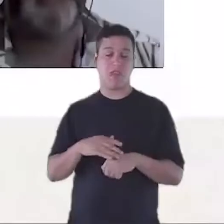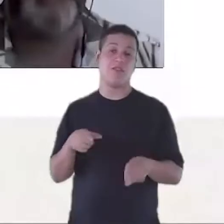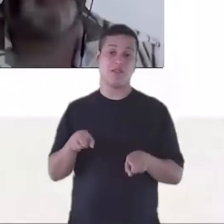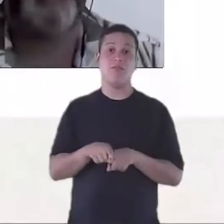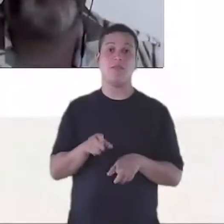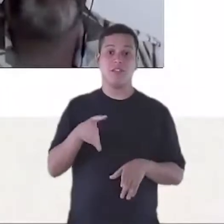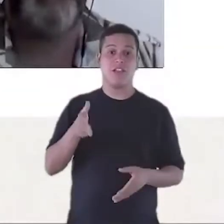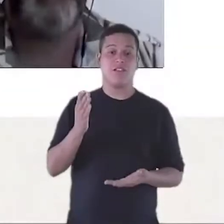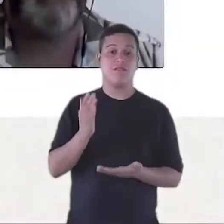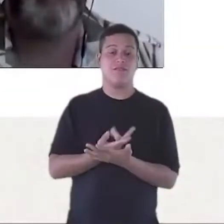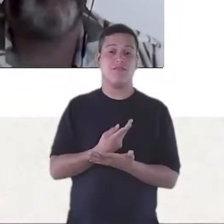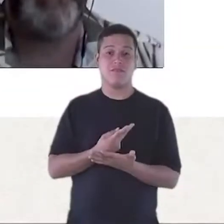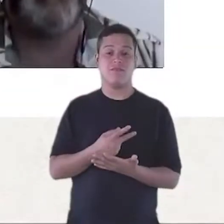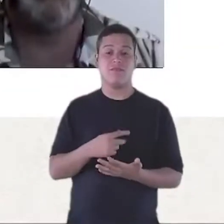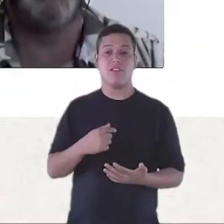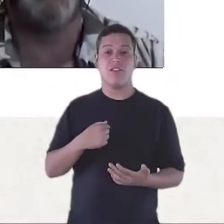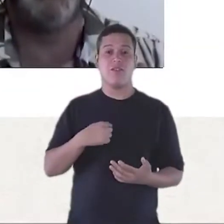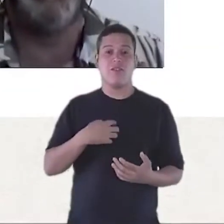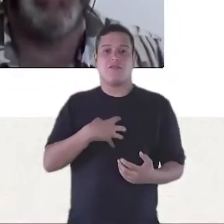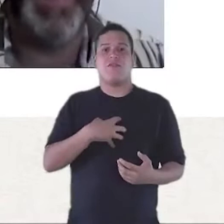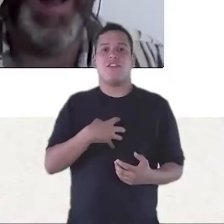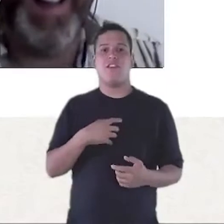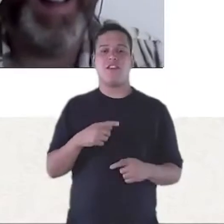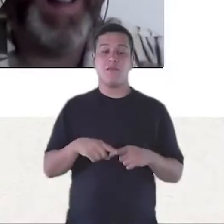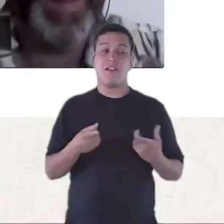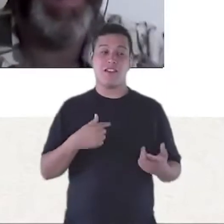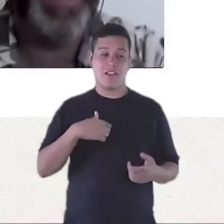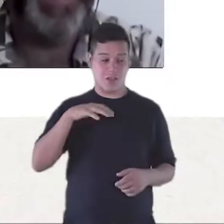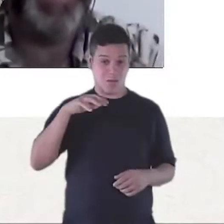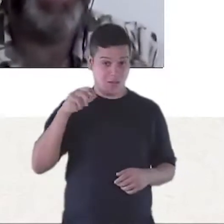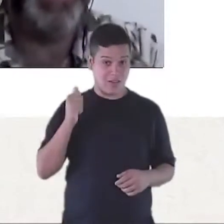Carpinejar é um filho da mãe.